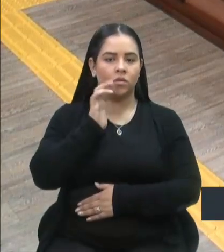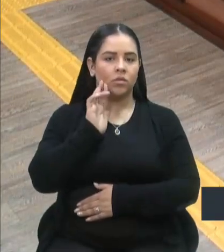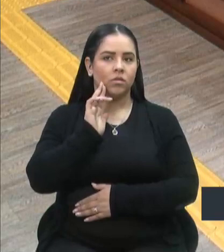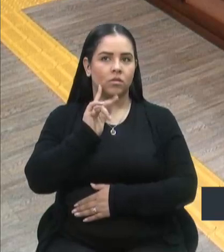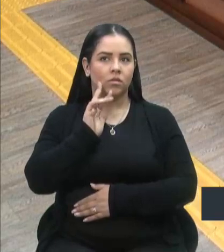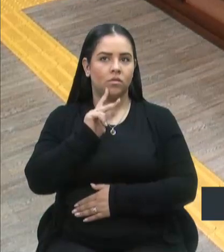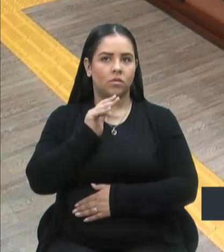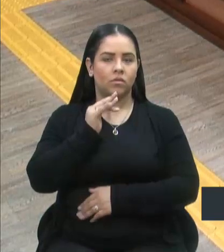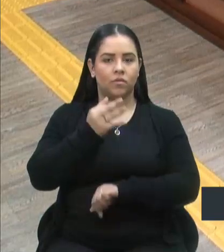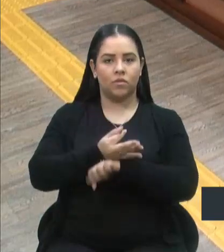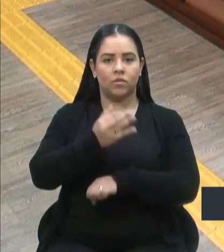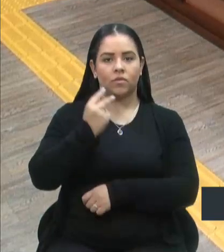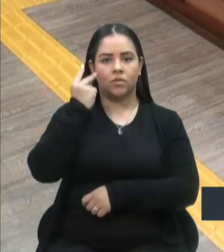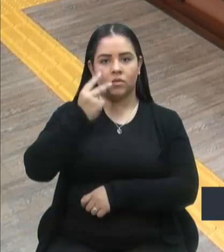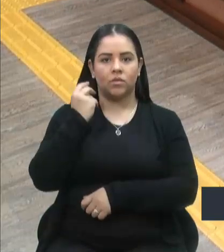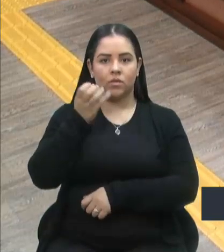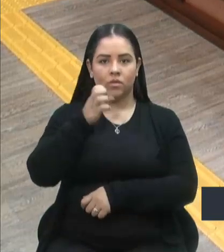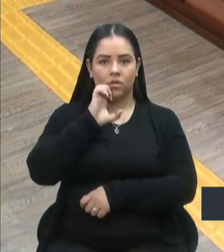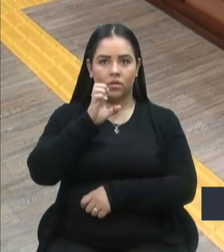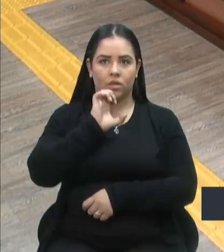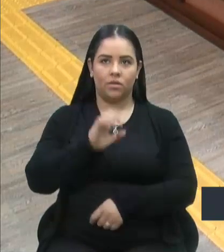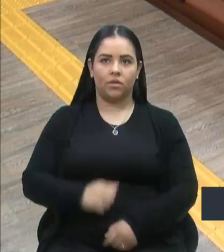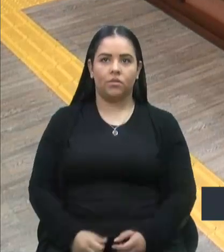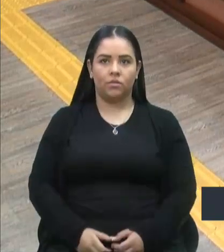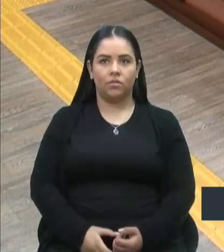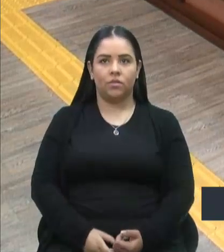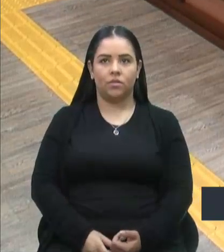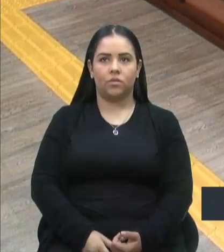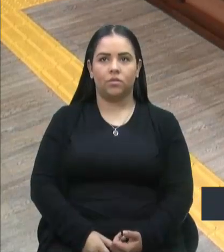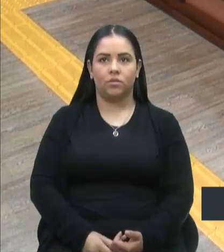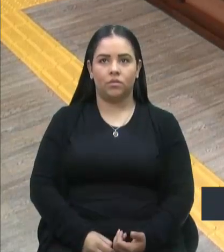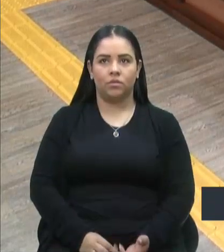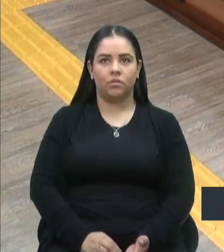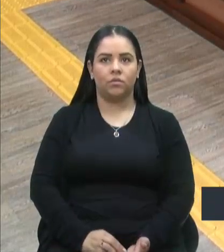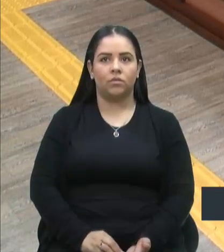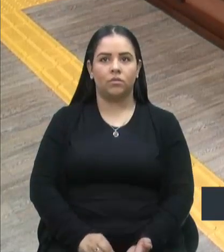Oliveira e ausência da vereadora Estela. Em discussão única.